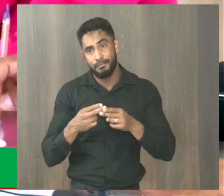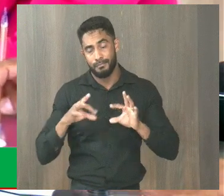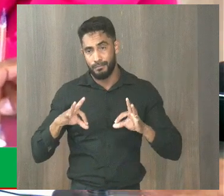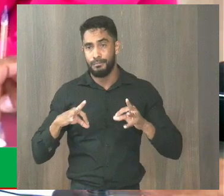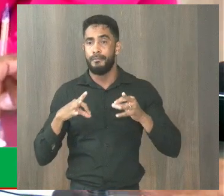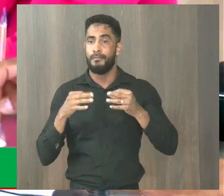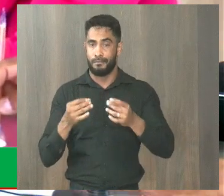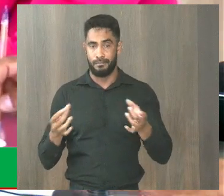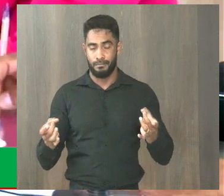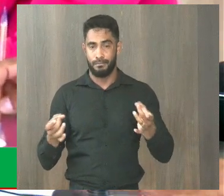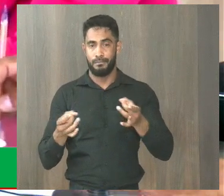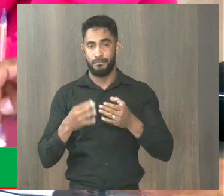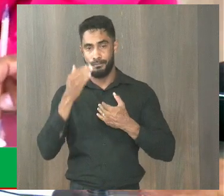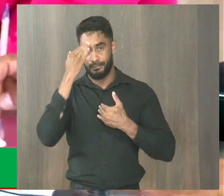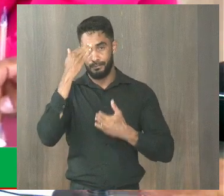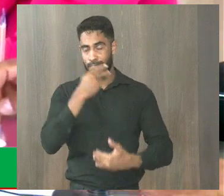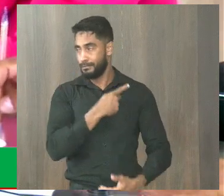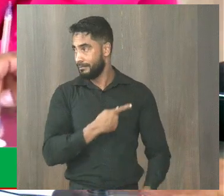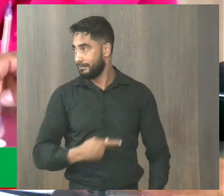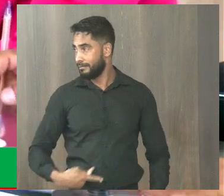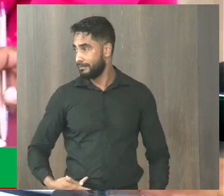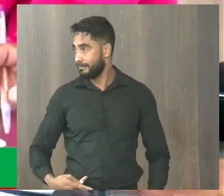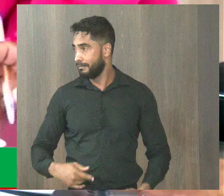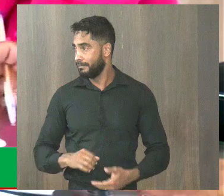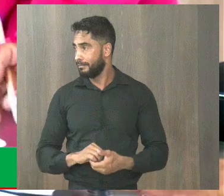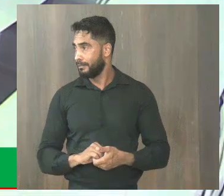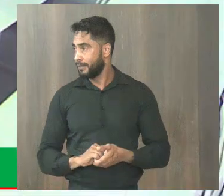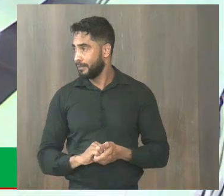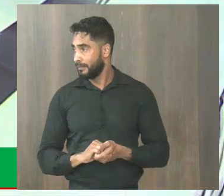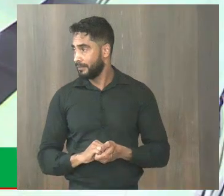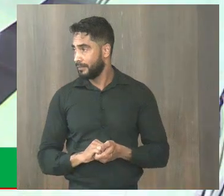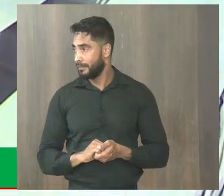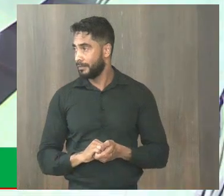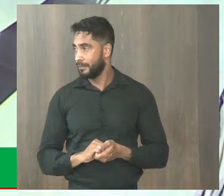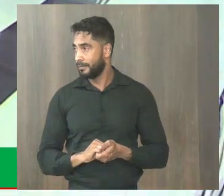atendidos. Tá? Obrigado, presidente. Ô, presidente, já fala? Pois não.